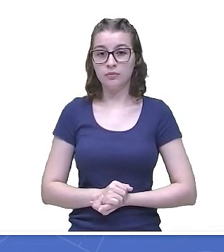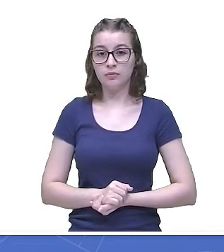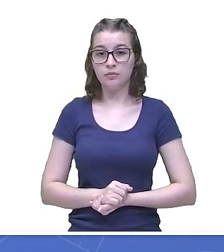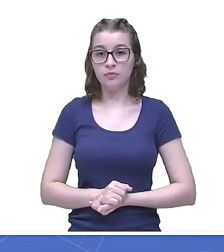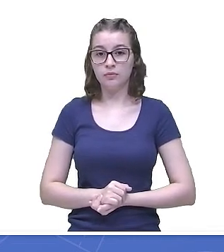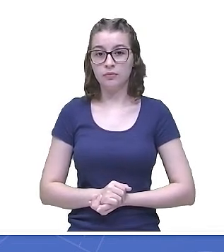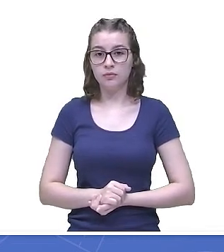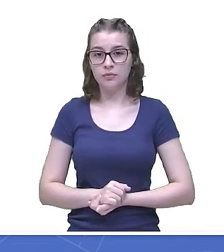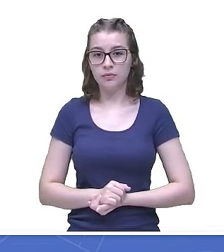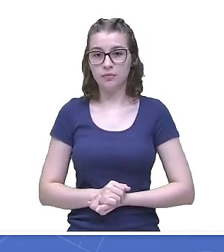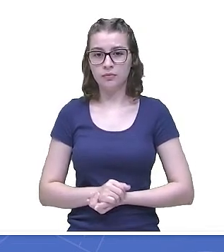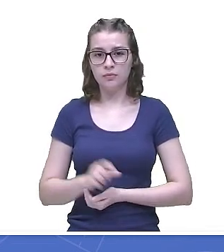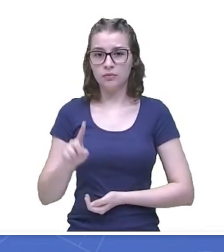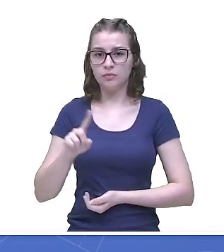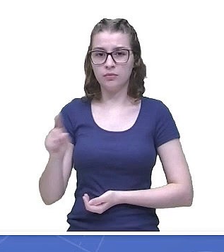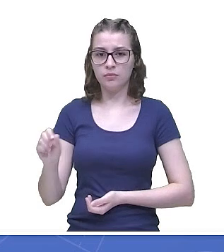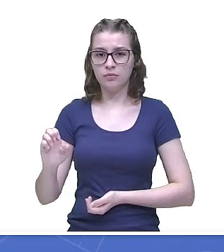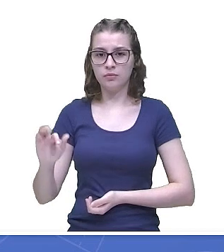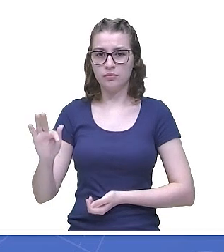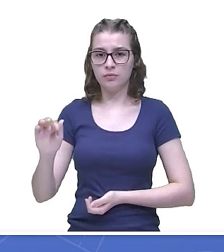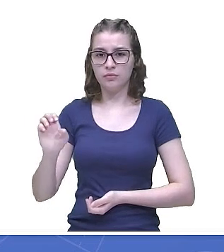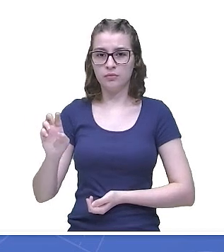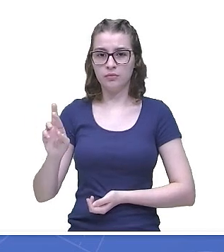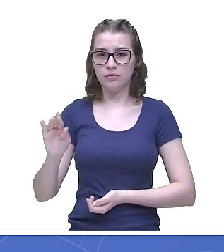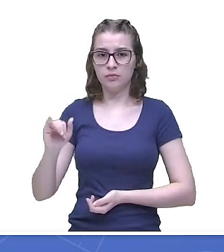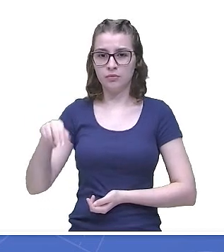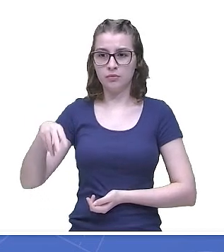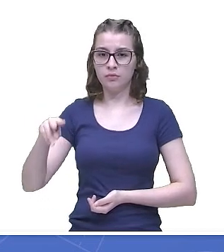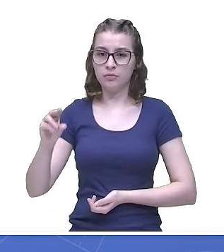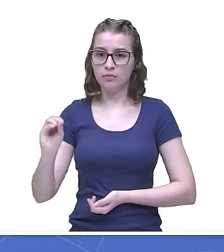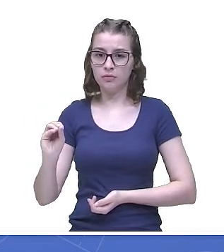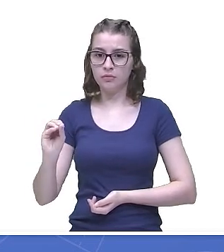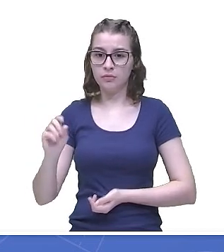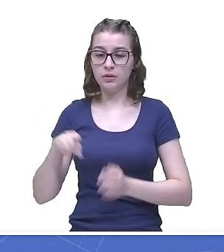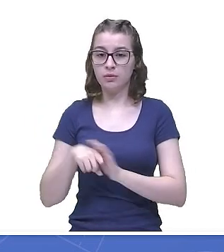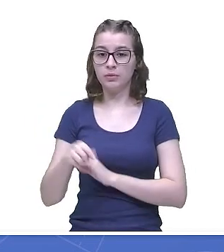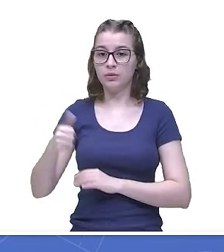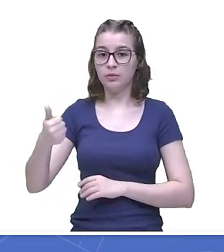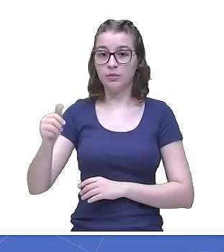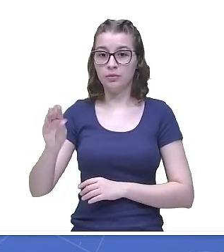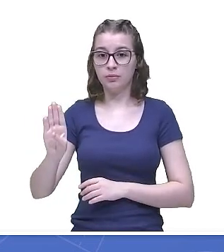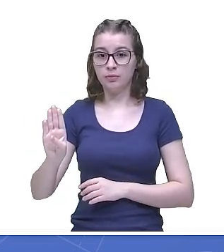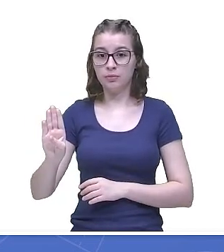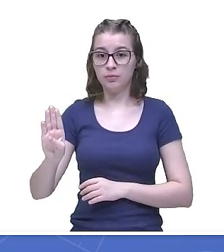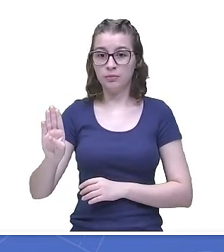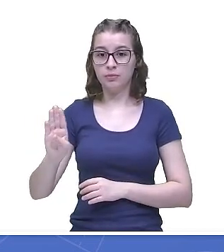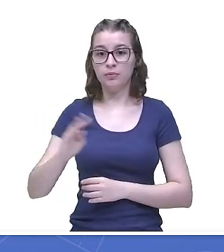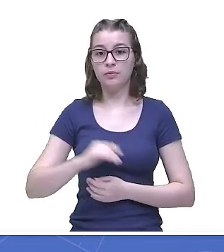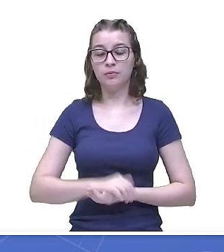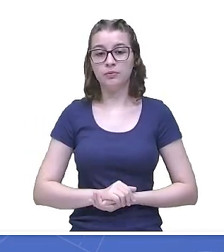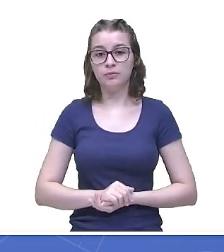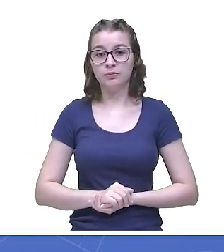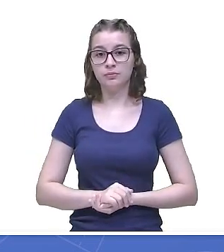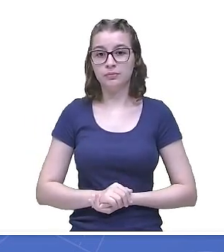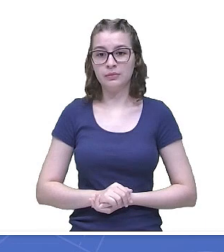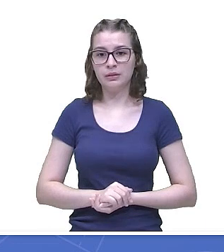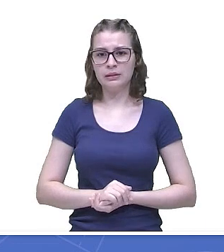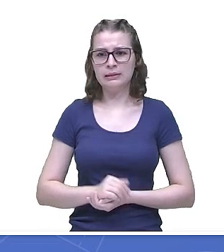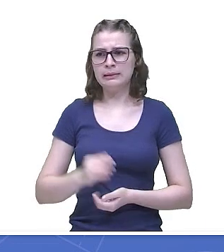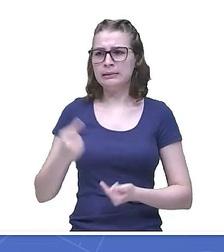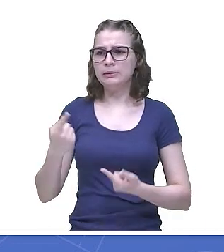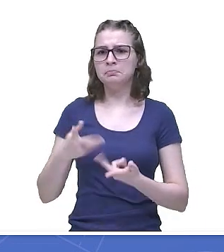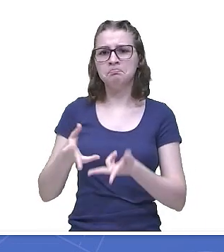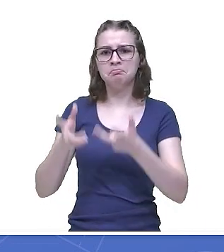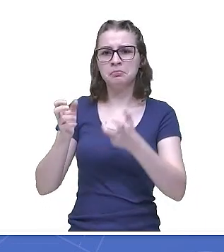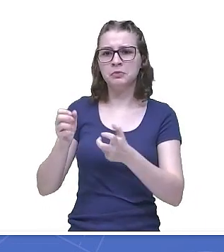Zeferino. O Zeferino diz que a questão 1, ele fala que a questão 1 é a letra B. Então nós estamos vendo que tem divergência